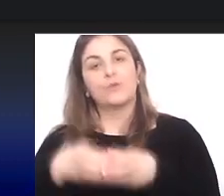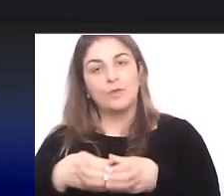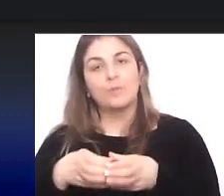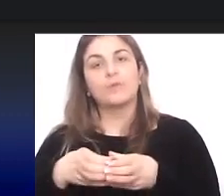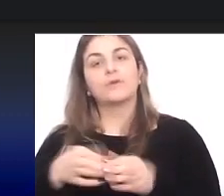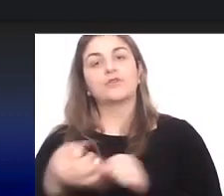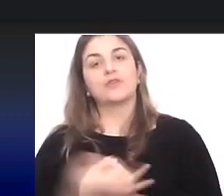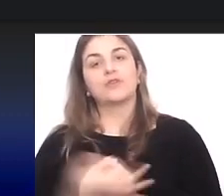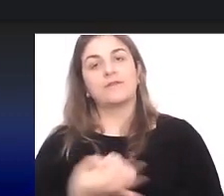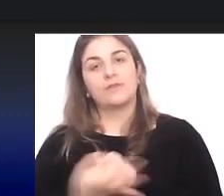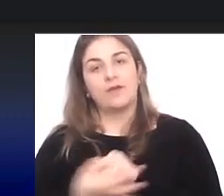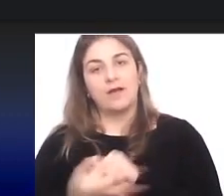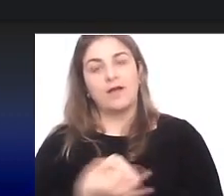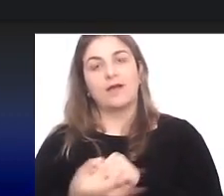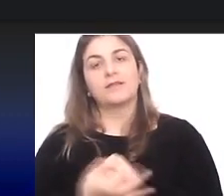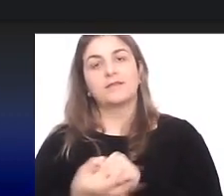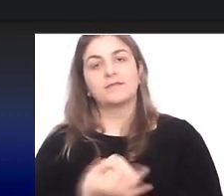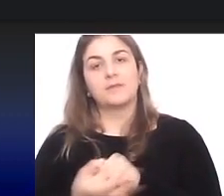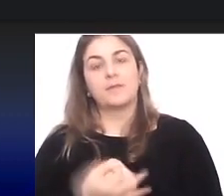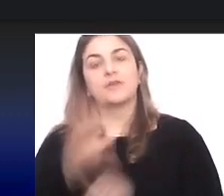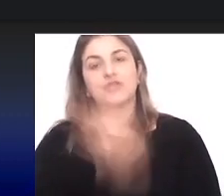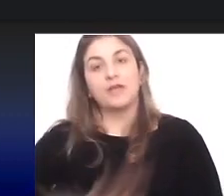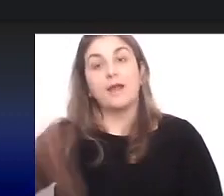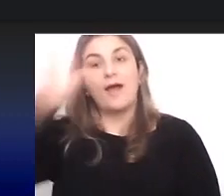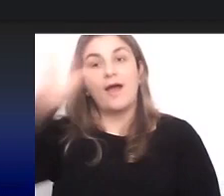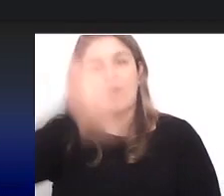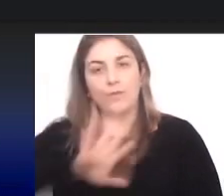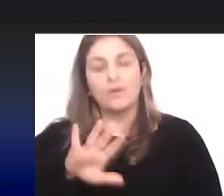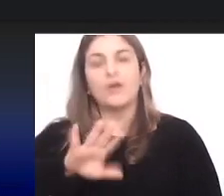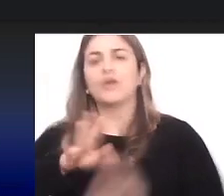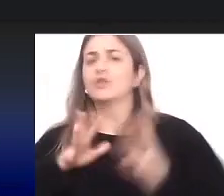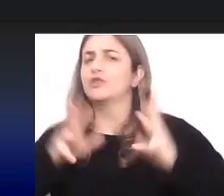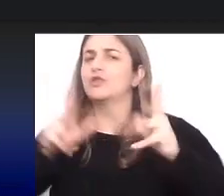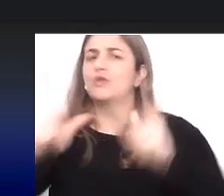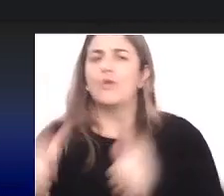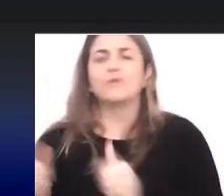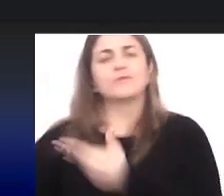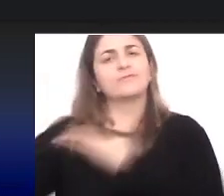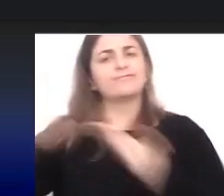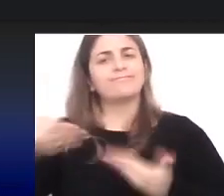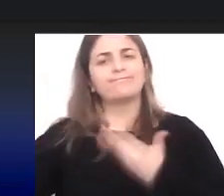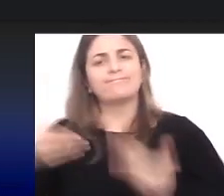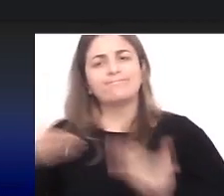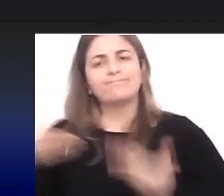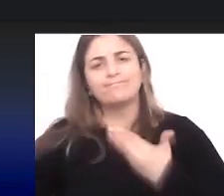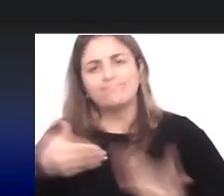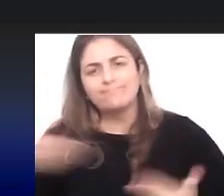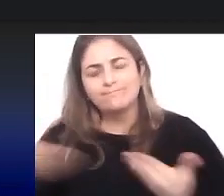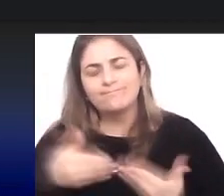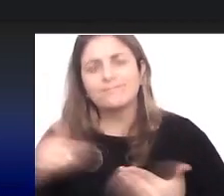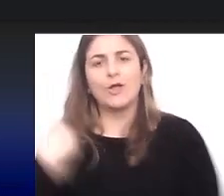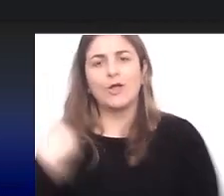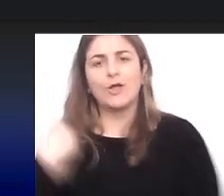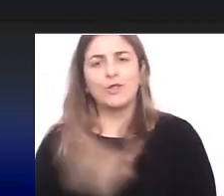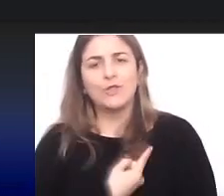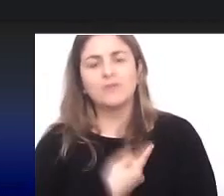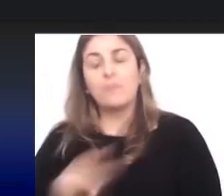deste evento. Sejam todos muito bem-vindos. Os senhores podem ver a